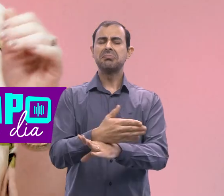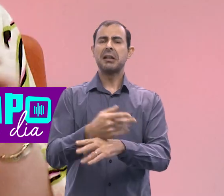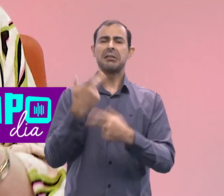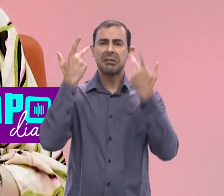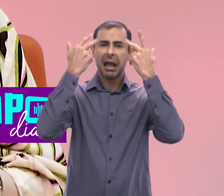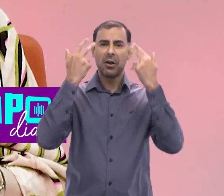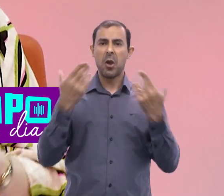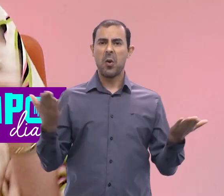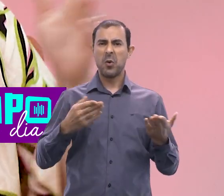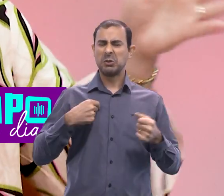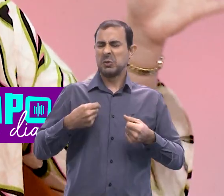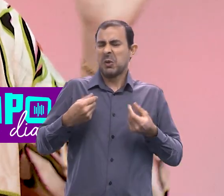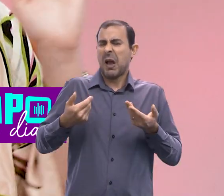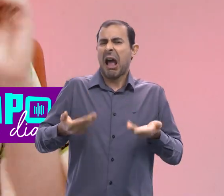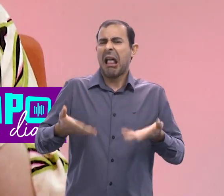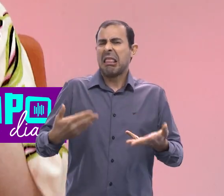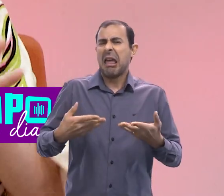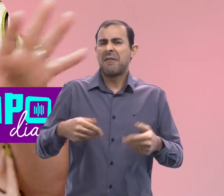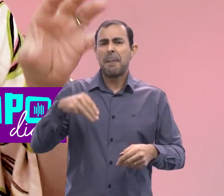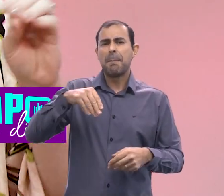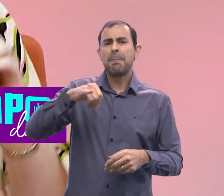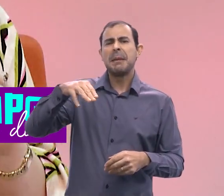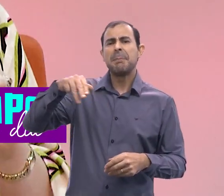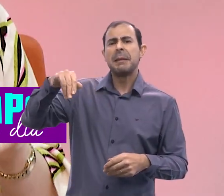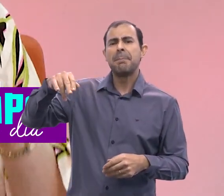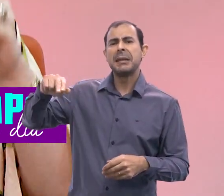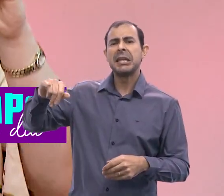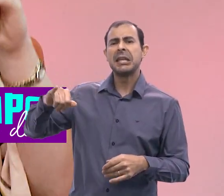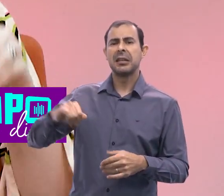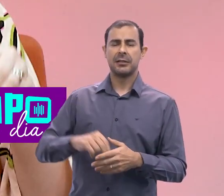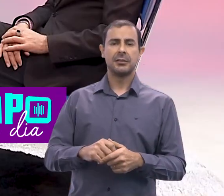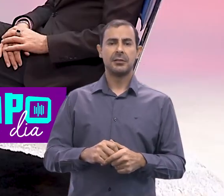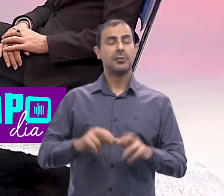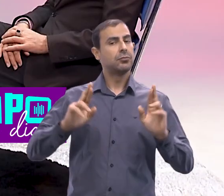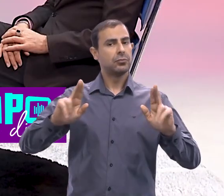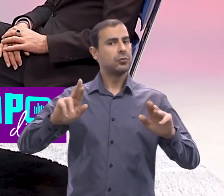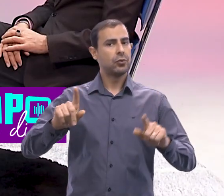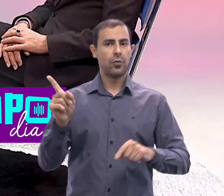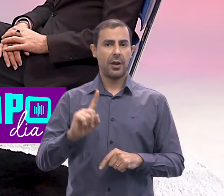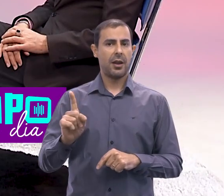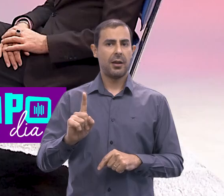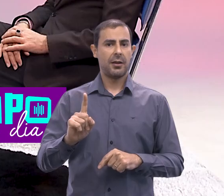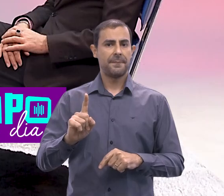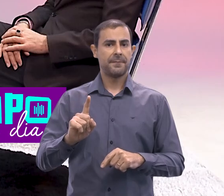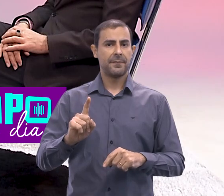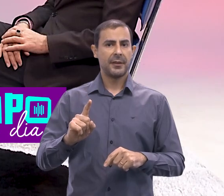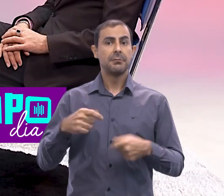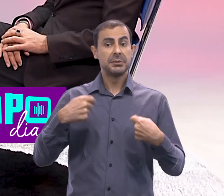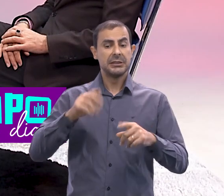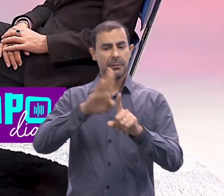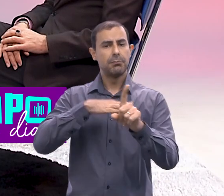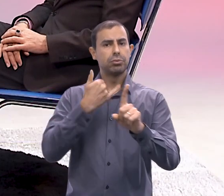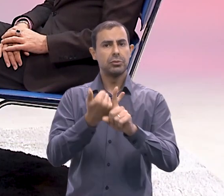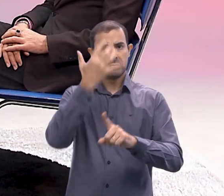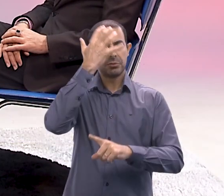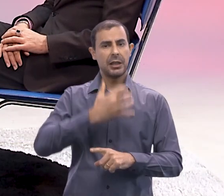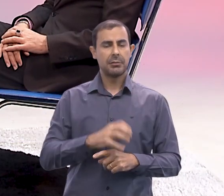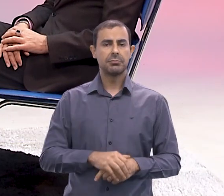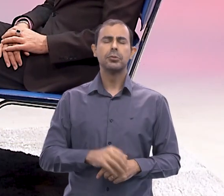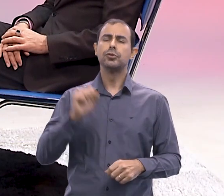que não acontecia nada. Hoje em dia está tudo muito mimimi. A gente precisa também levar essa questão do bullying mais a sério, né,